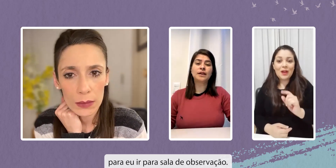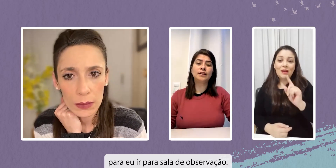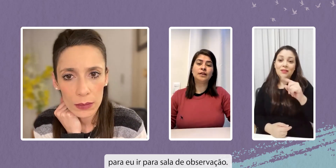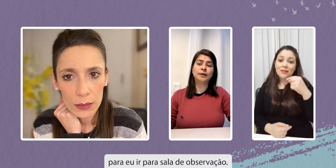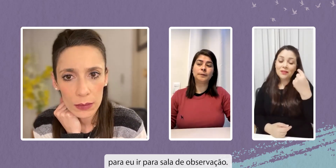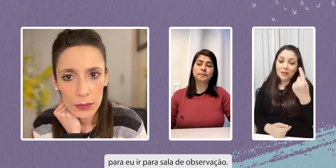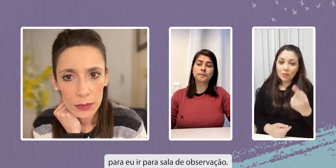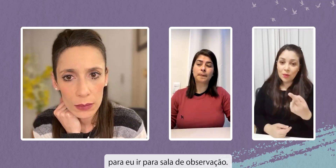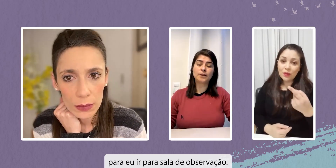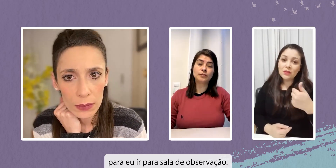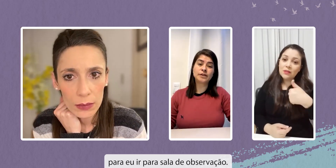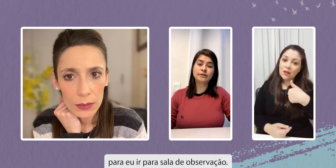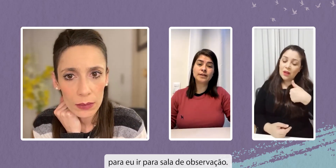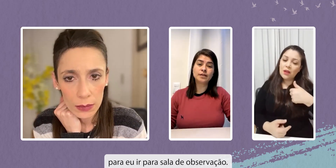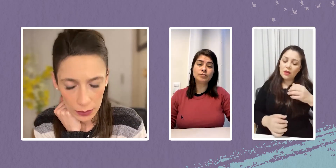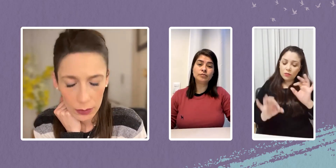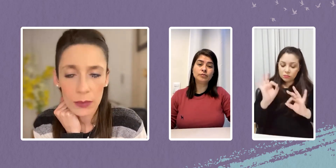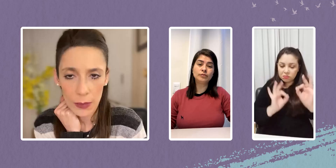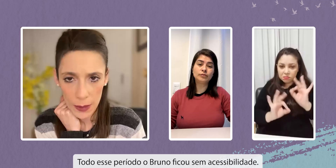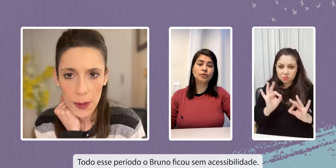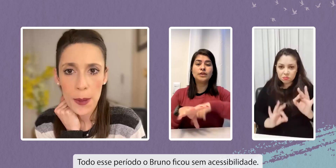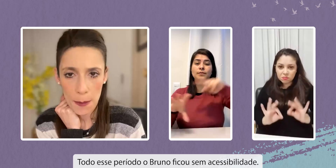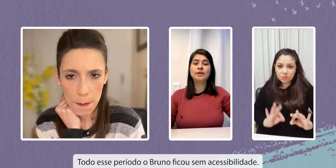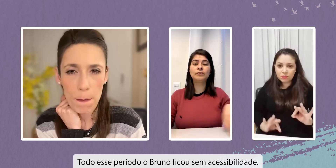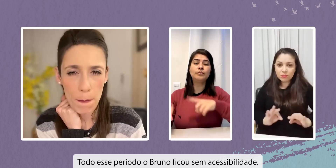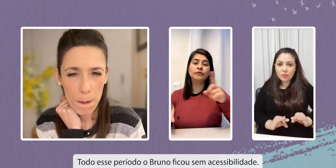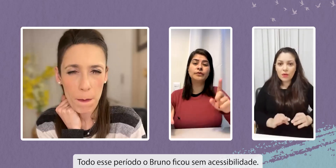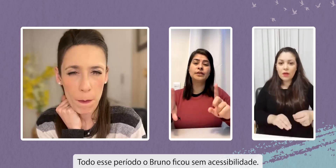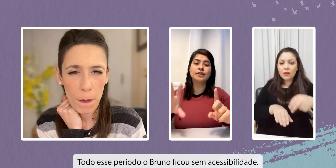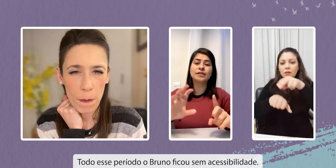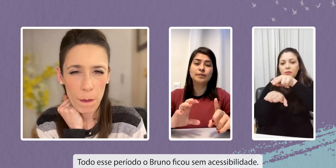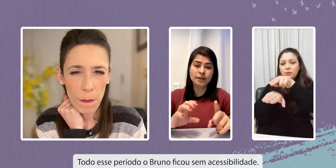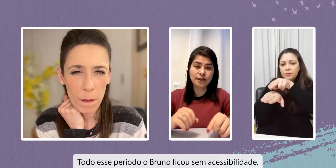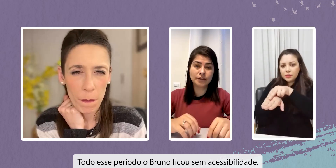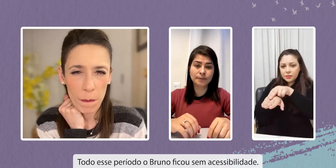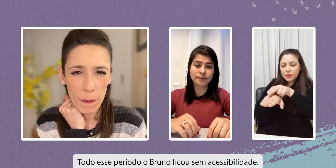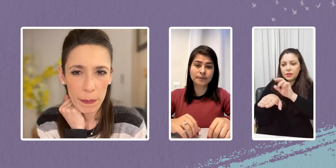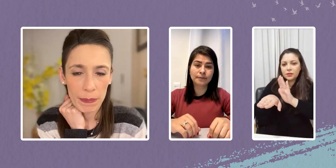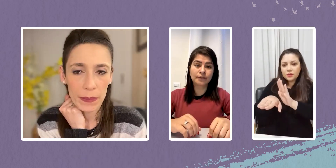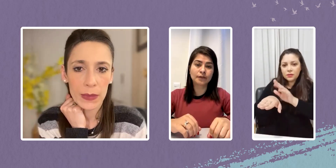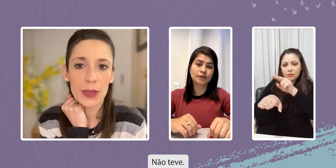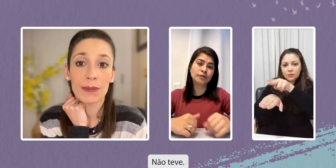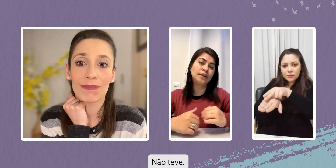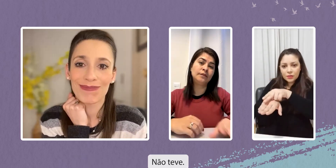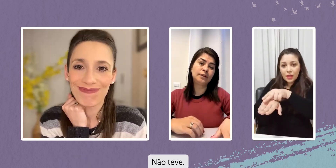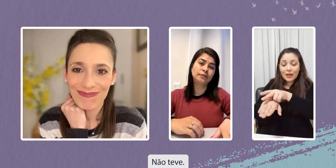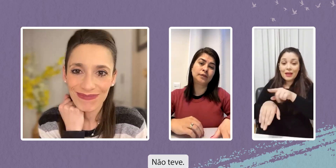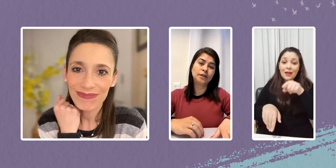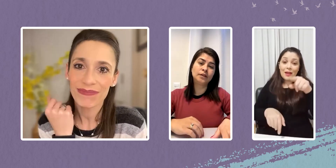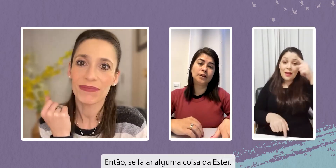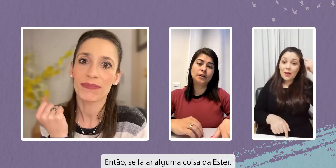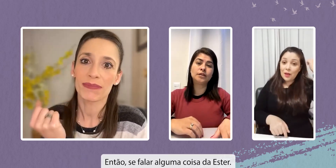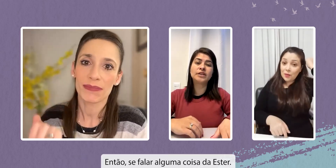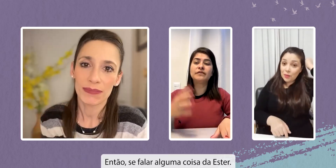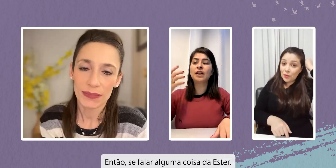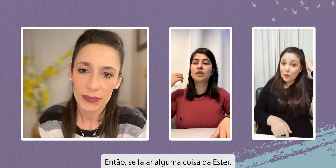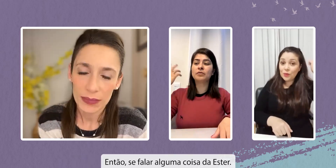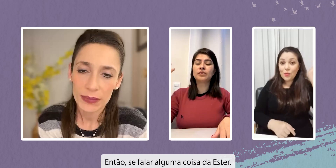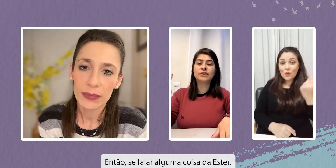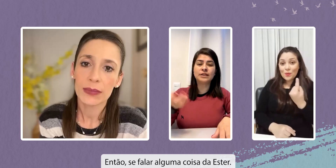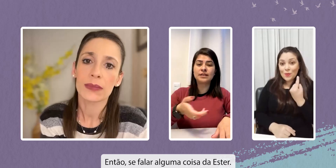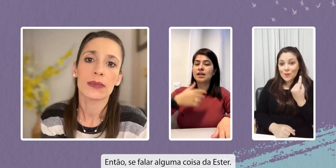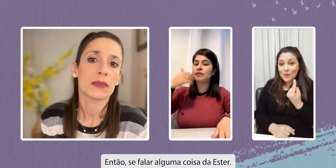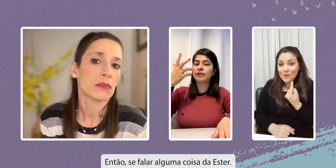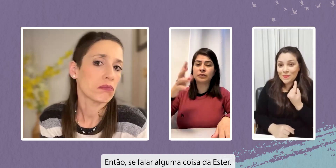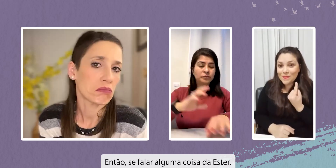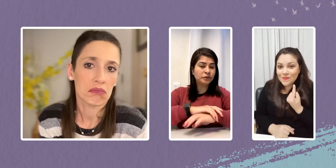para a sala de observação. Todo esse período o Bruno ficou sem acessibilidade. Não teve. Então, se falar alguma